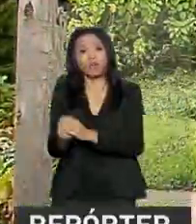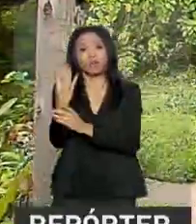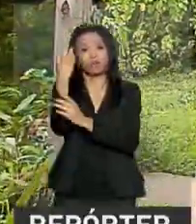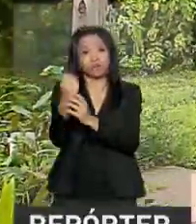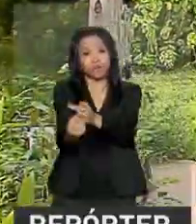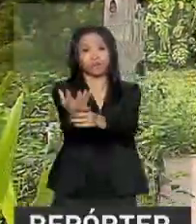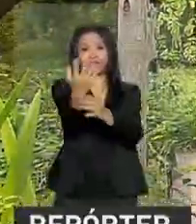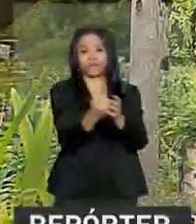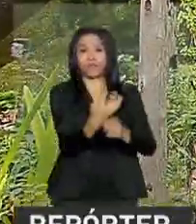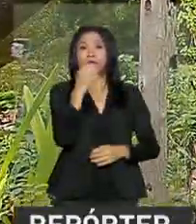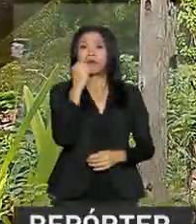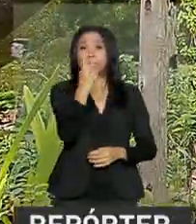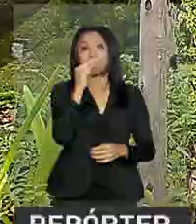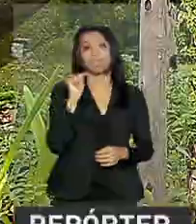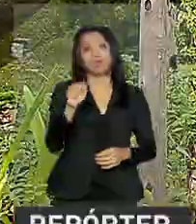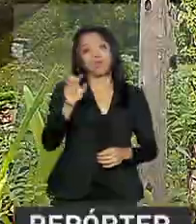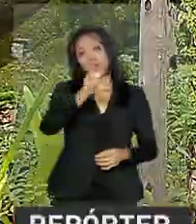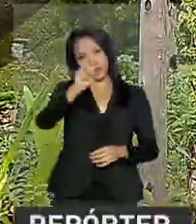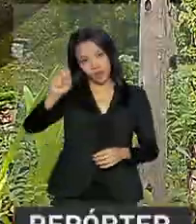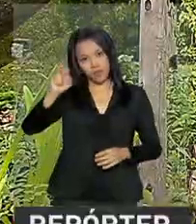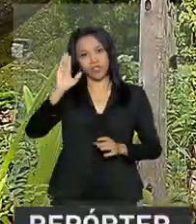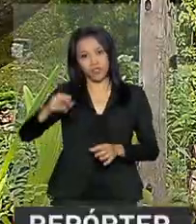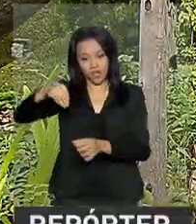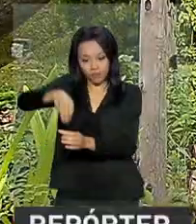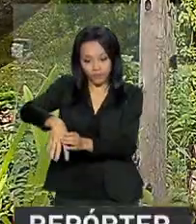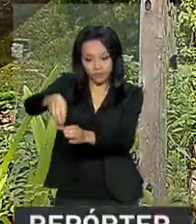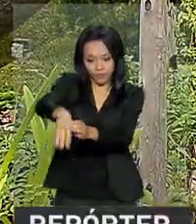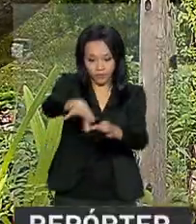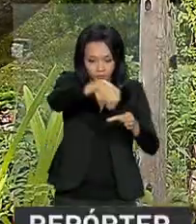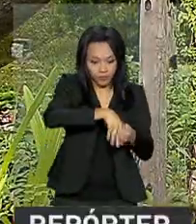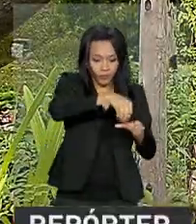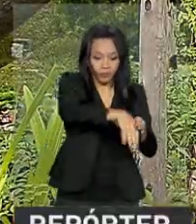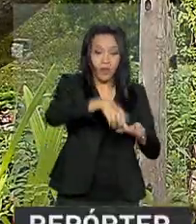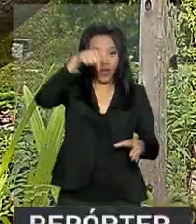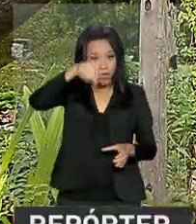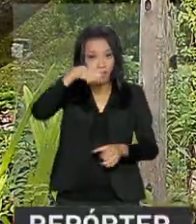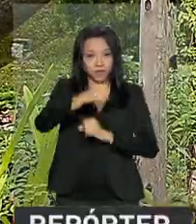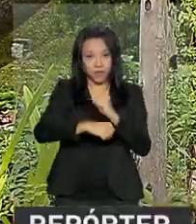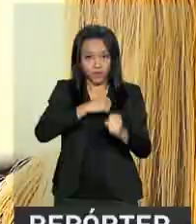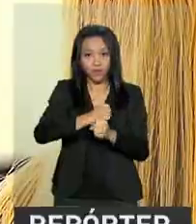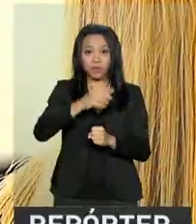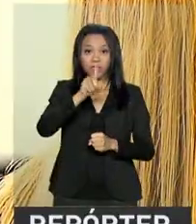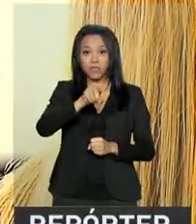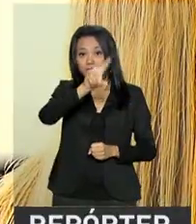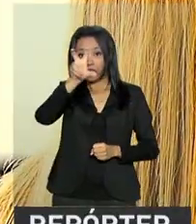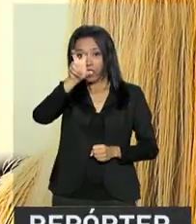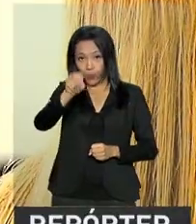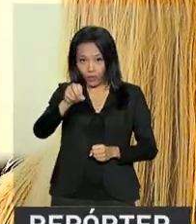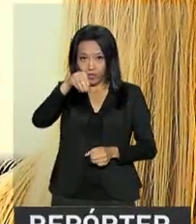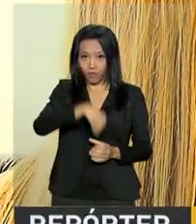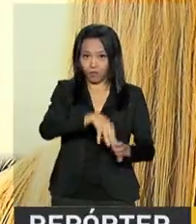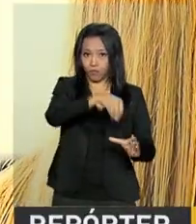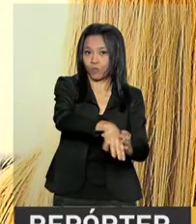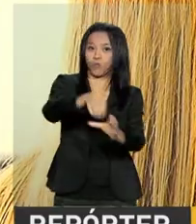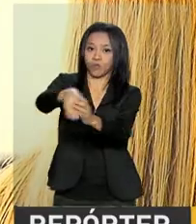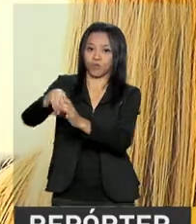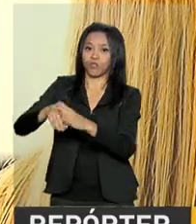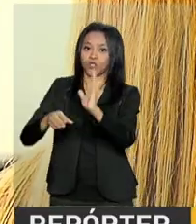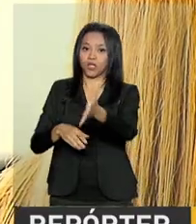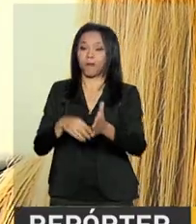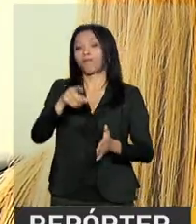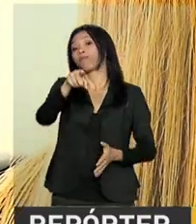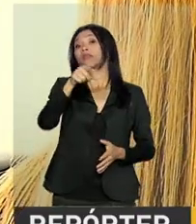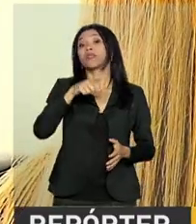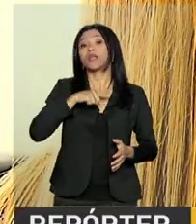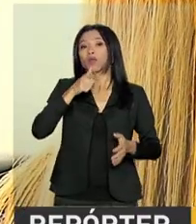e 1500 delas plantadas só este ano foram 150 mudas o lago paranoá hoje utilizado para abastecimento